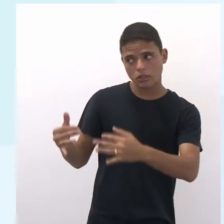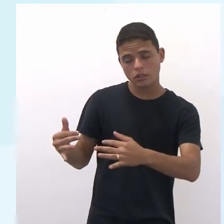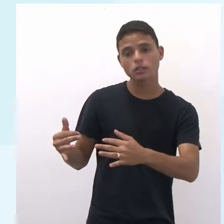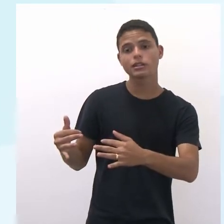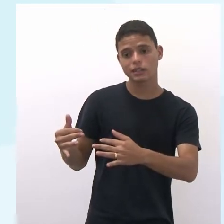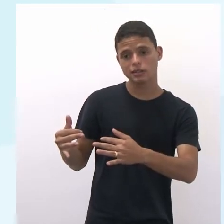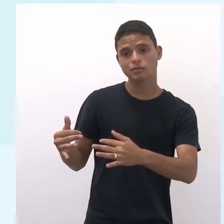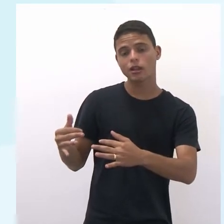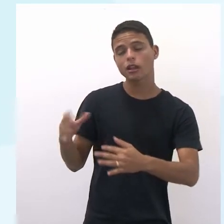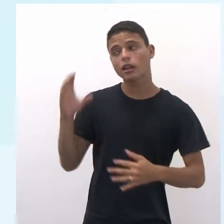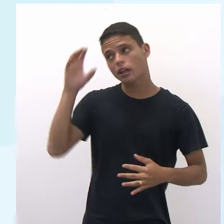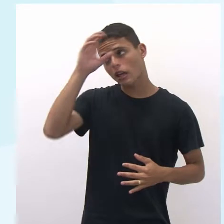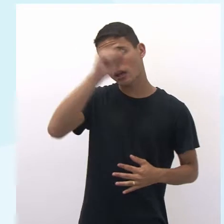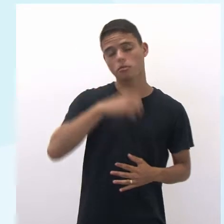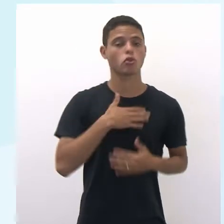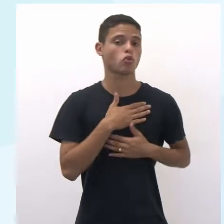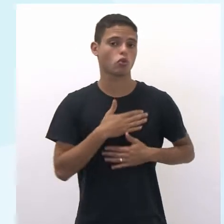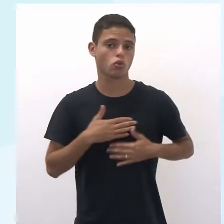as coisas.